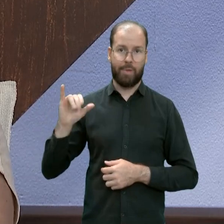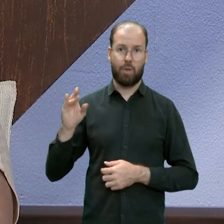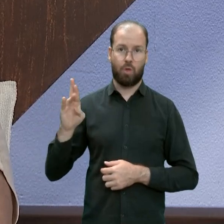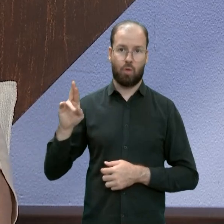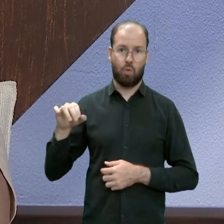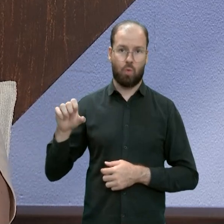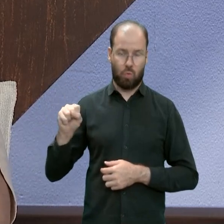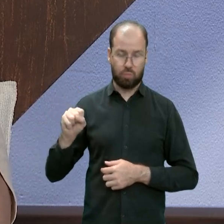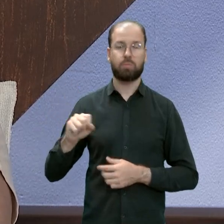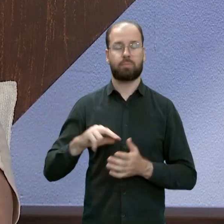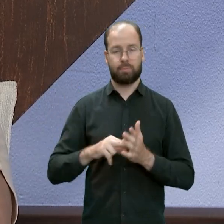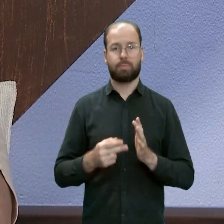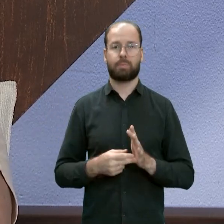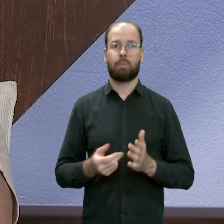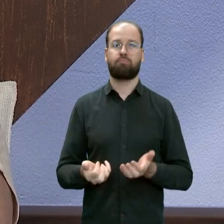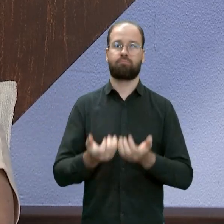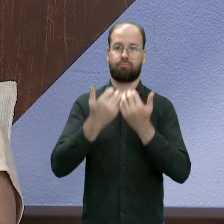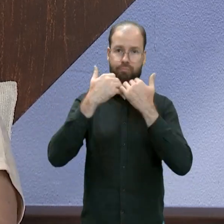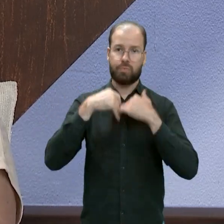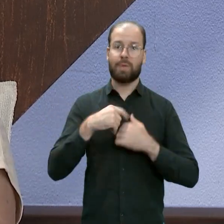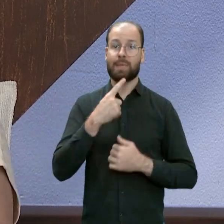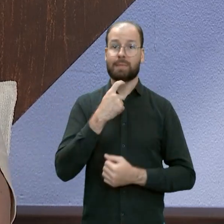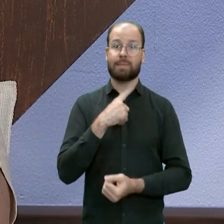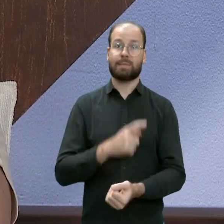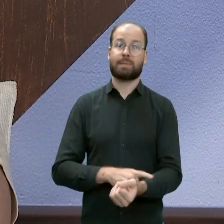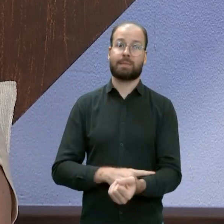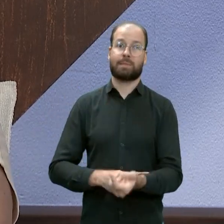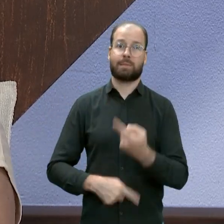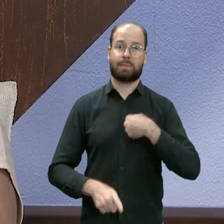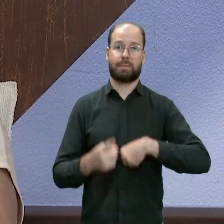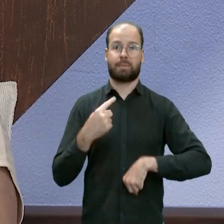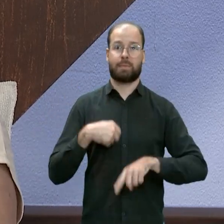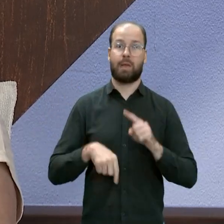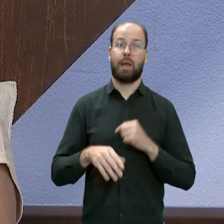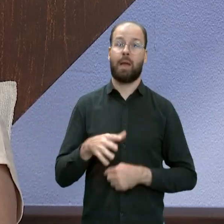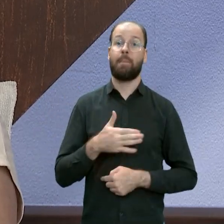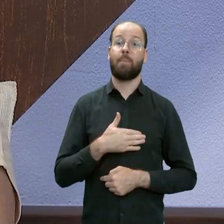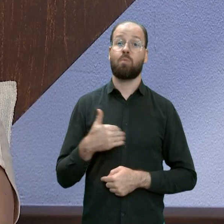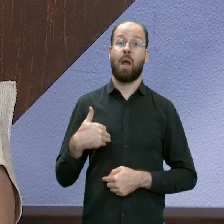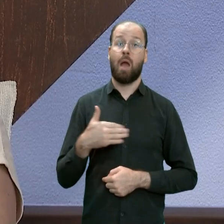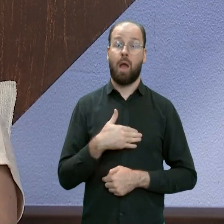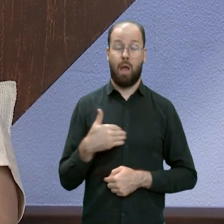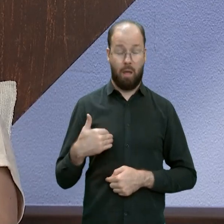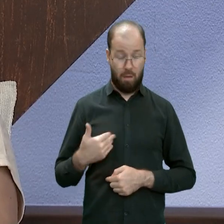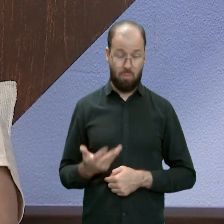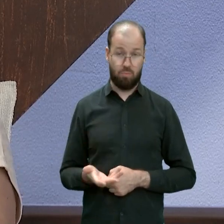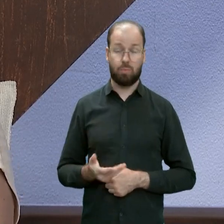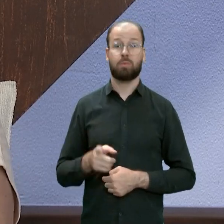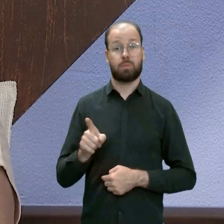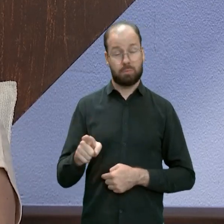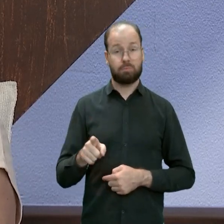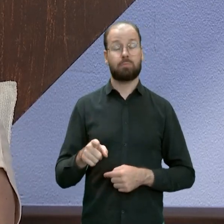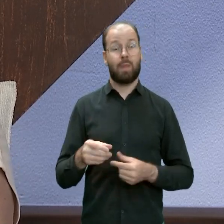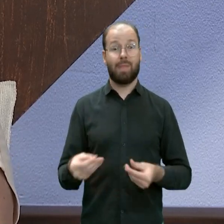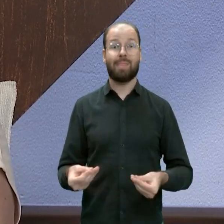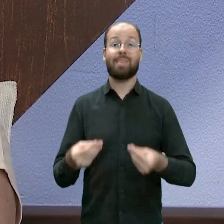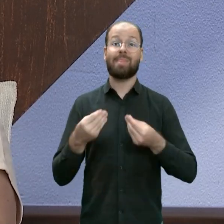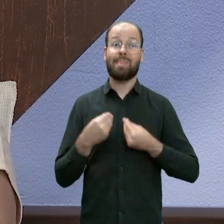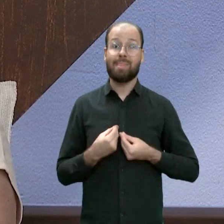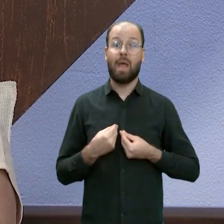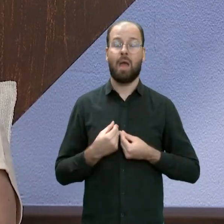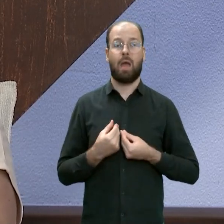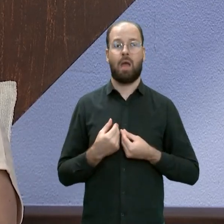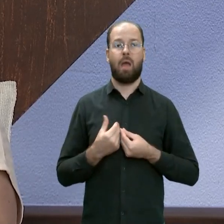e cai na nossa corrente sanguínea, vai para o nosso pulmão e cai na corrente sanguínea. Então, isso causa